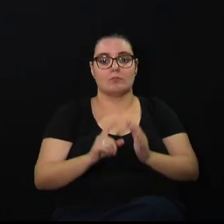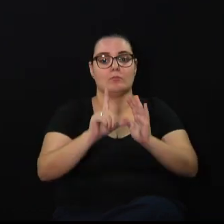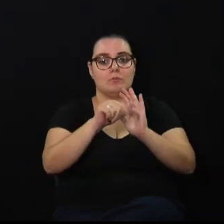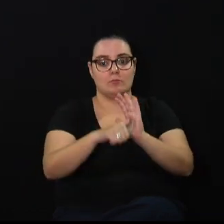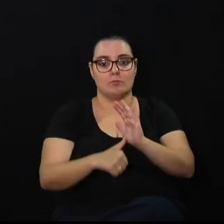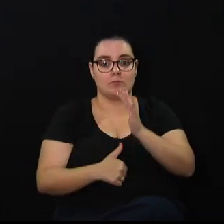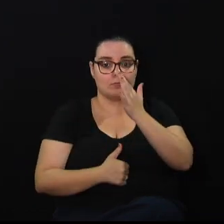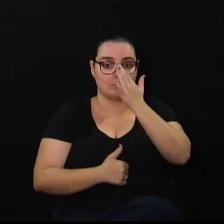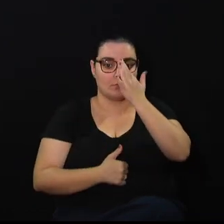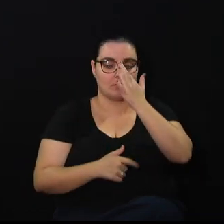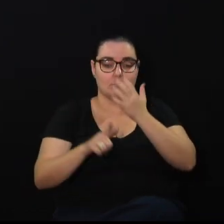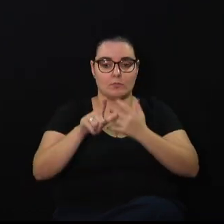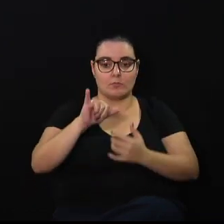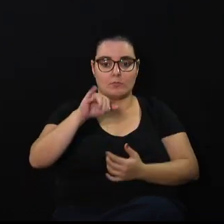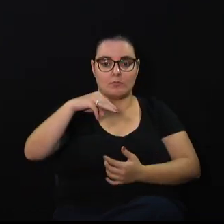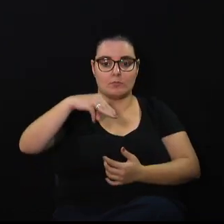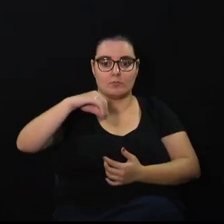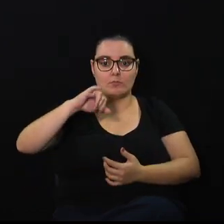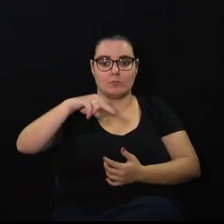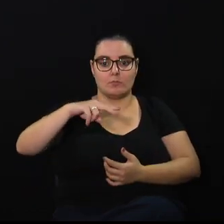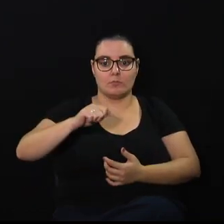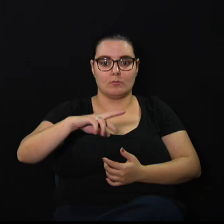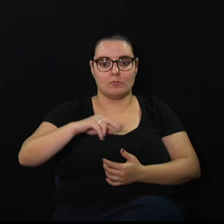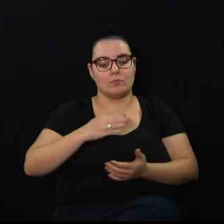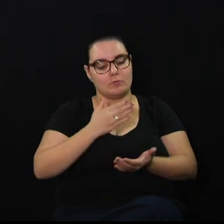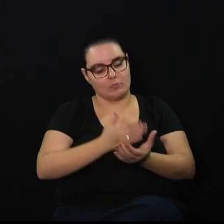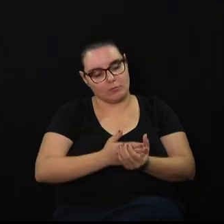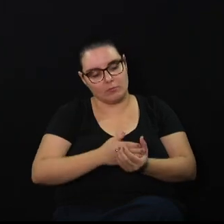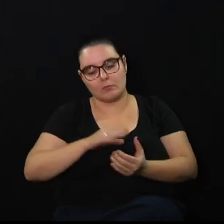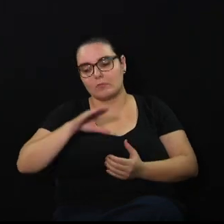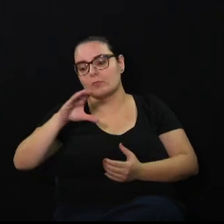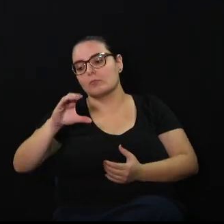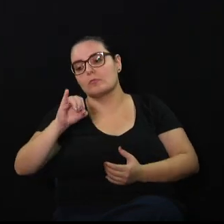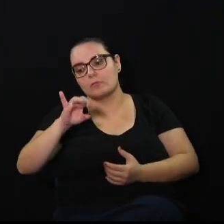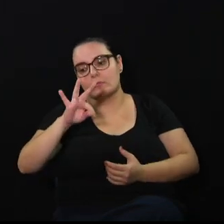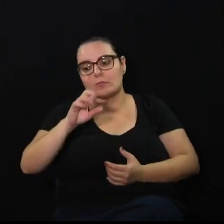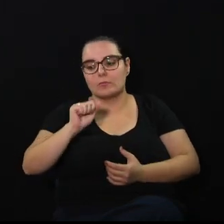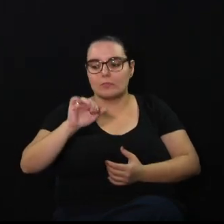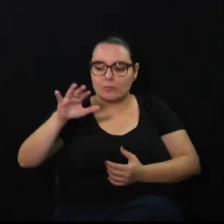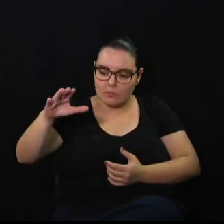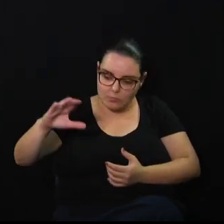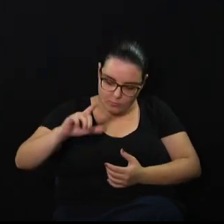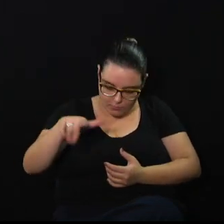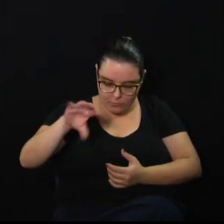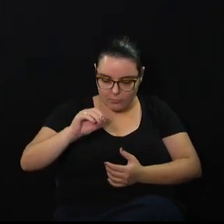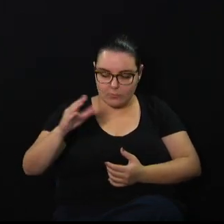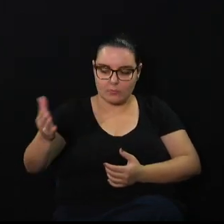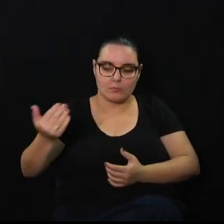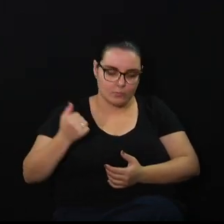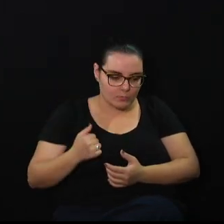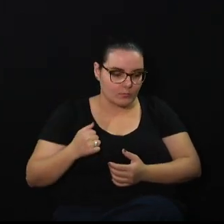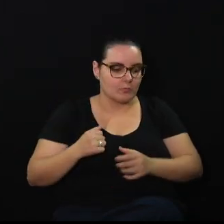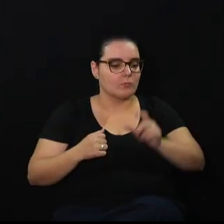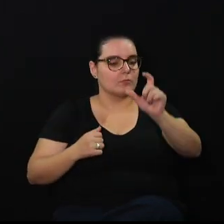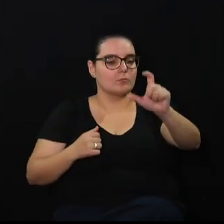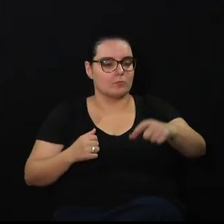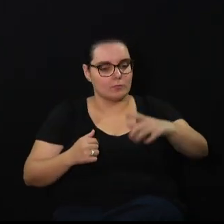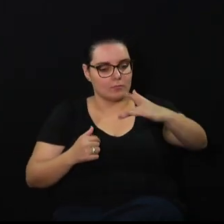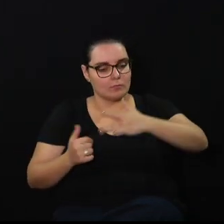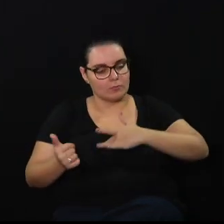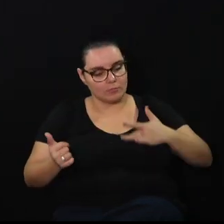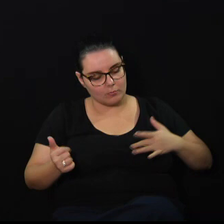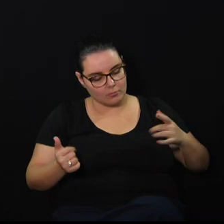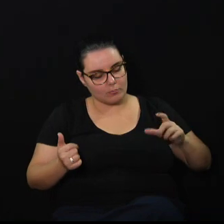é que tem a liminar o processo segue o trâmite de licitação o plano apresenta defesa é normalmente esses